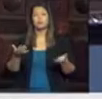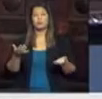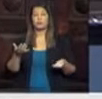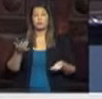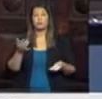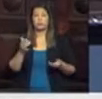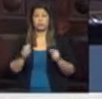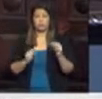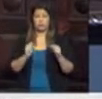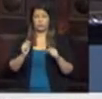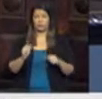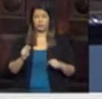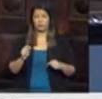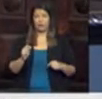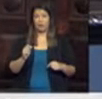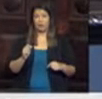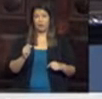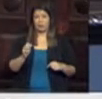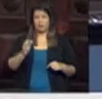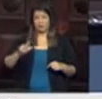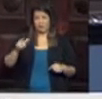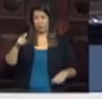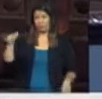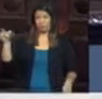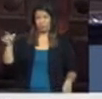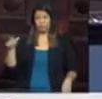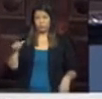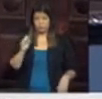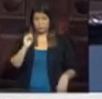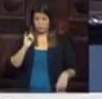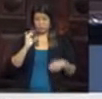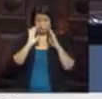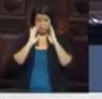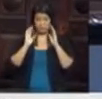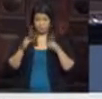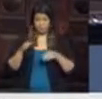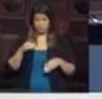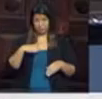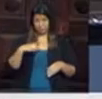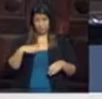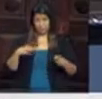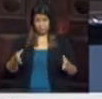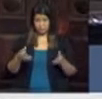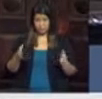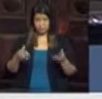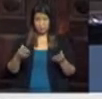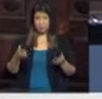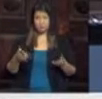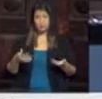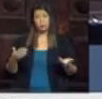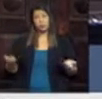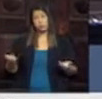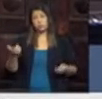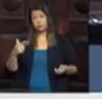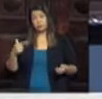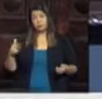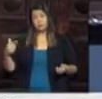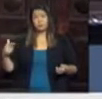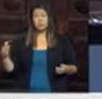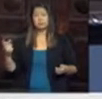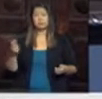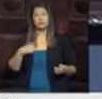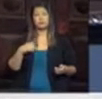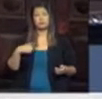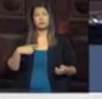ele não é isonômico. Se um segmento tem incentivo, outro não o tem. Aquele que não o tem paga muito